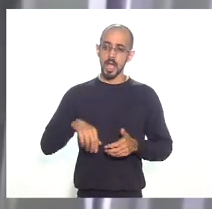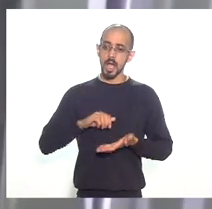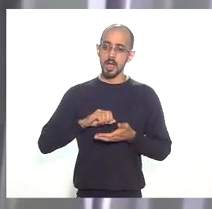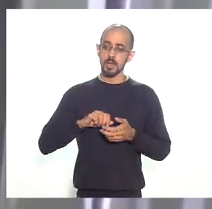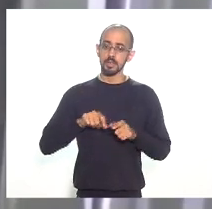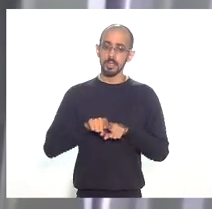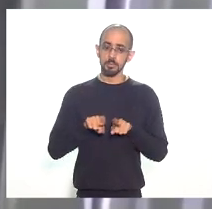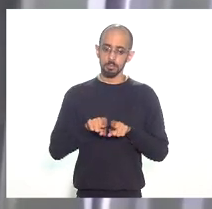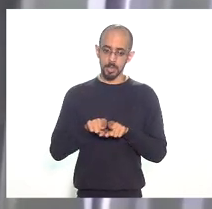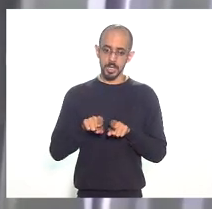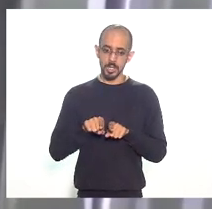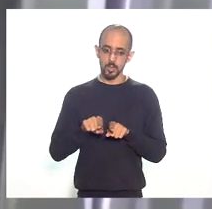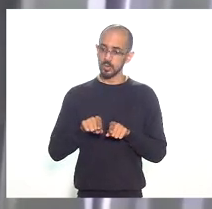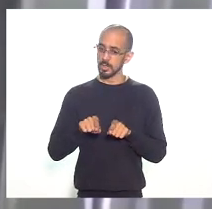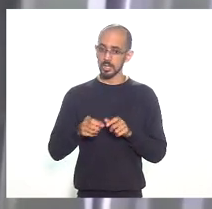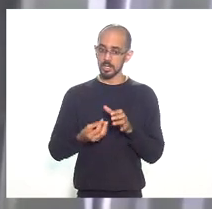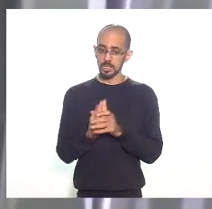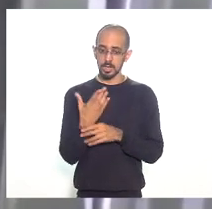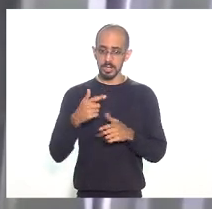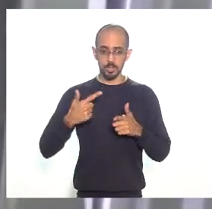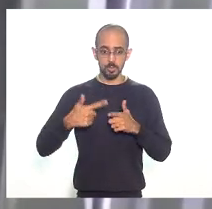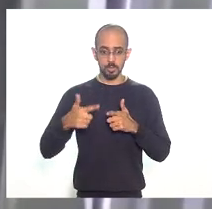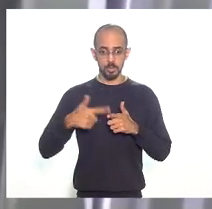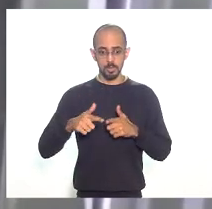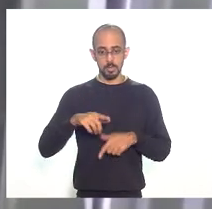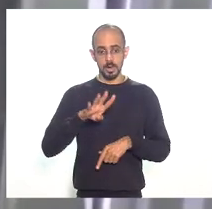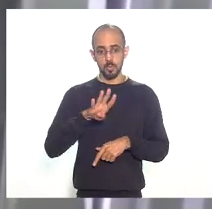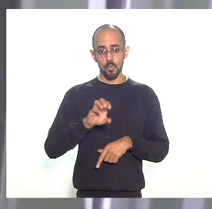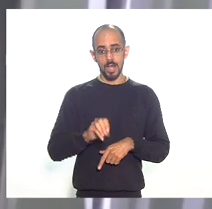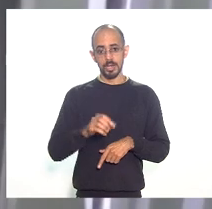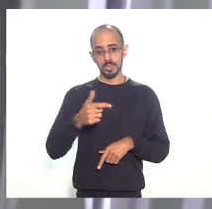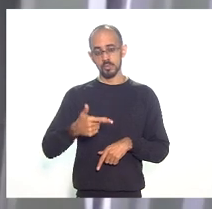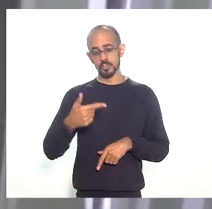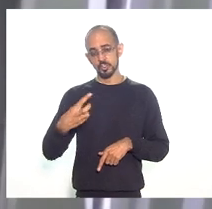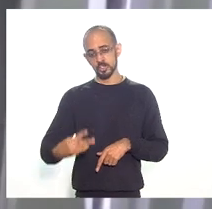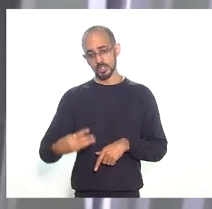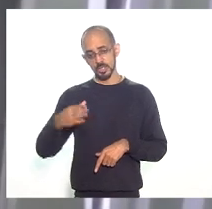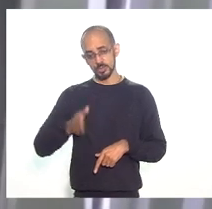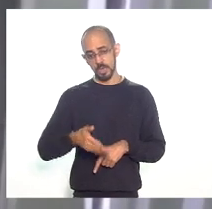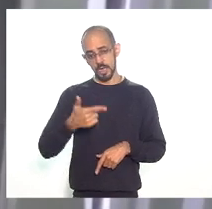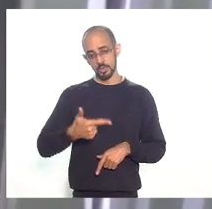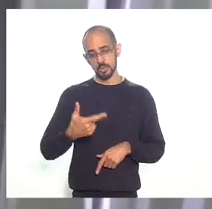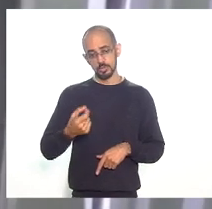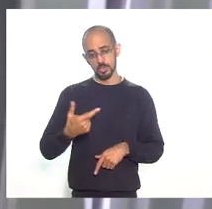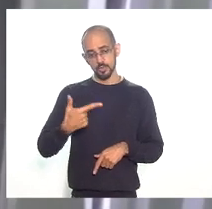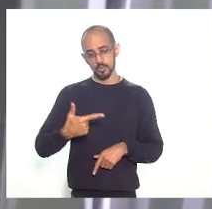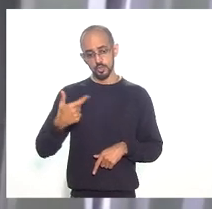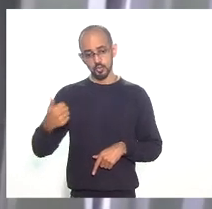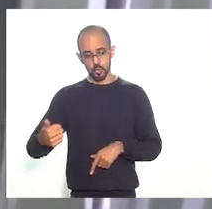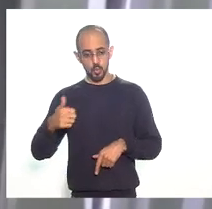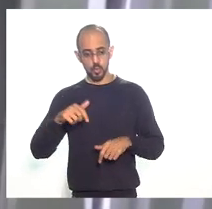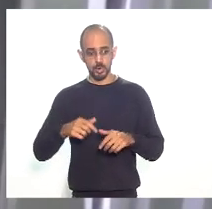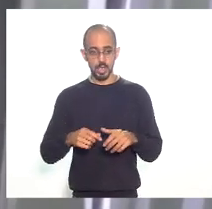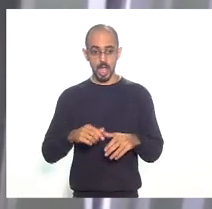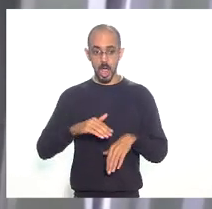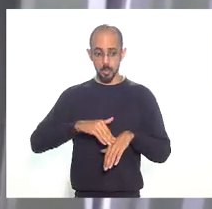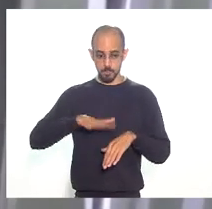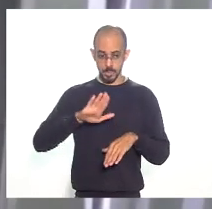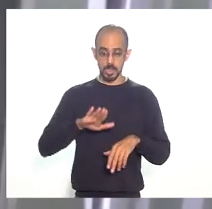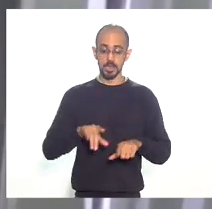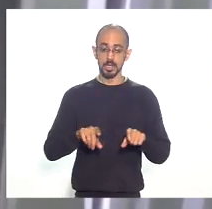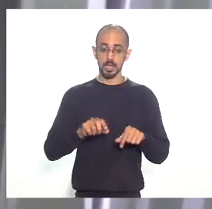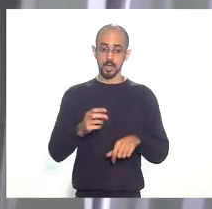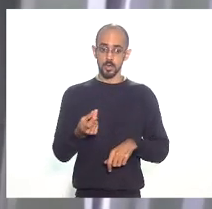controvérsia é certamente a 4023 de 2021, que não apenas aumenta valores